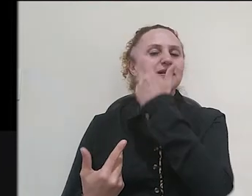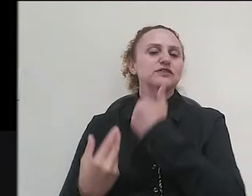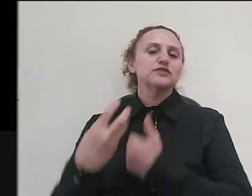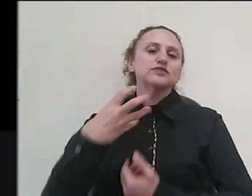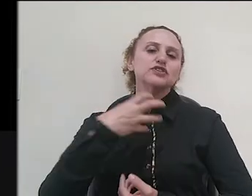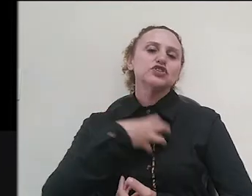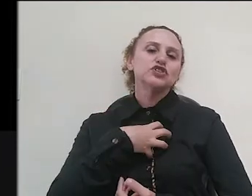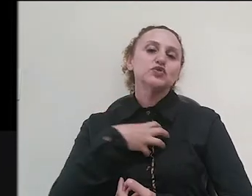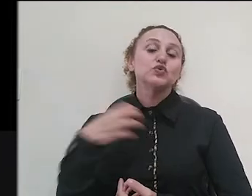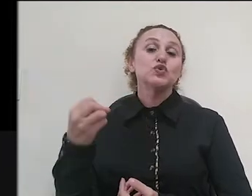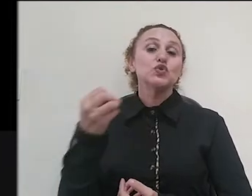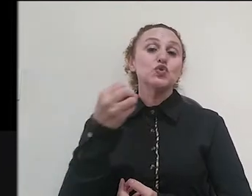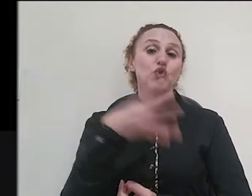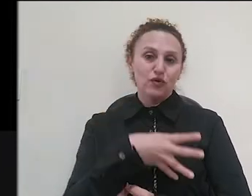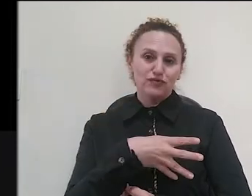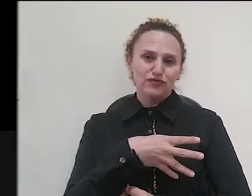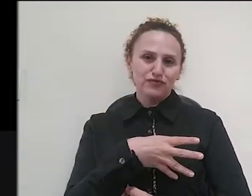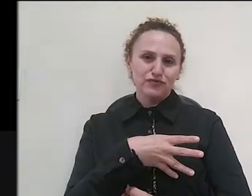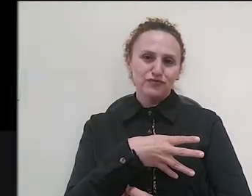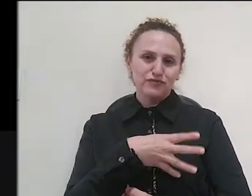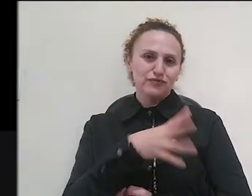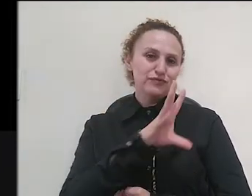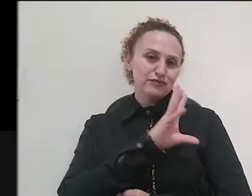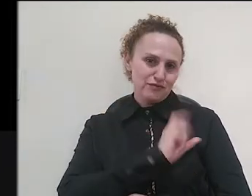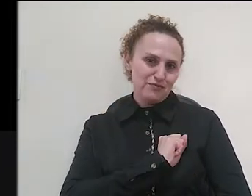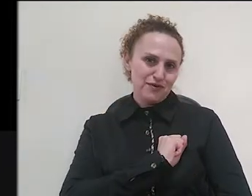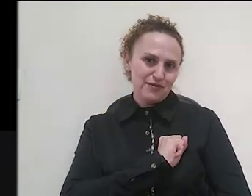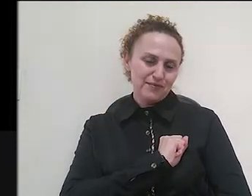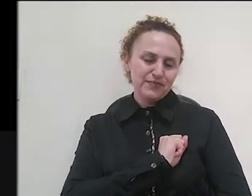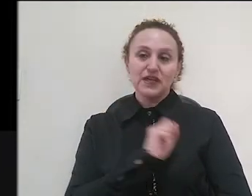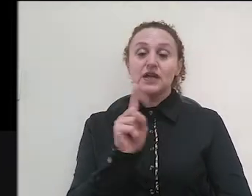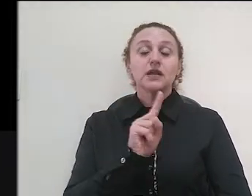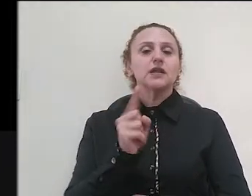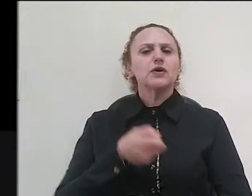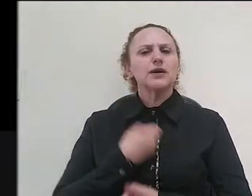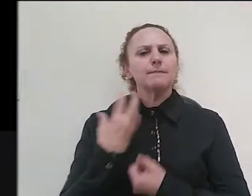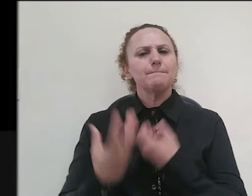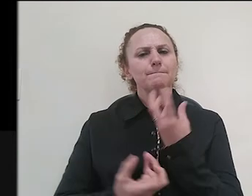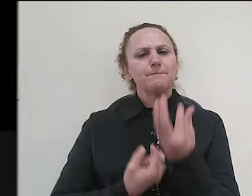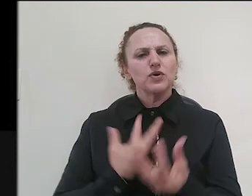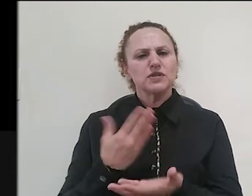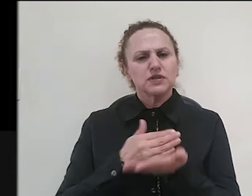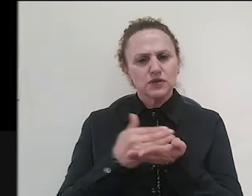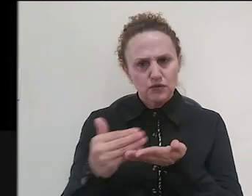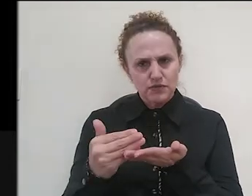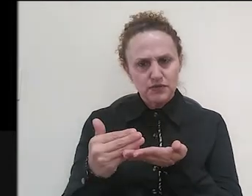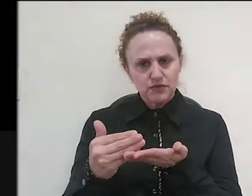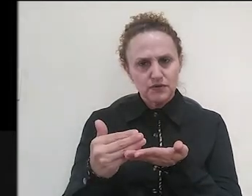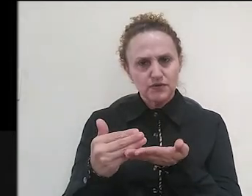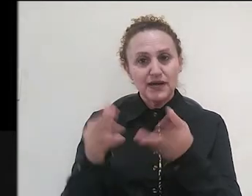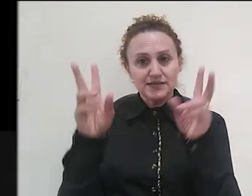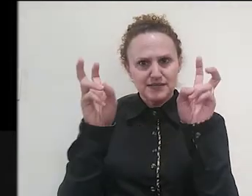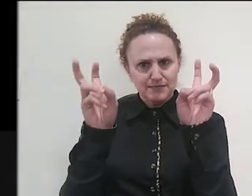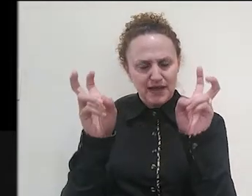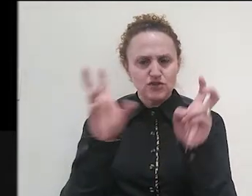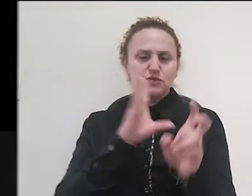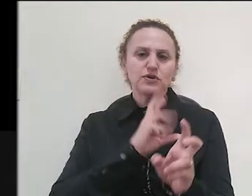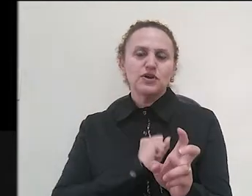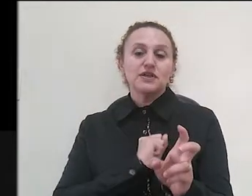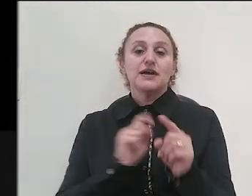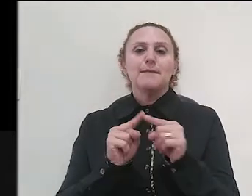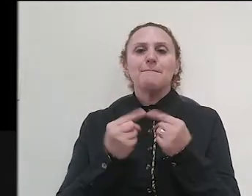sentido ao amor na literatura. Então, isso é importante destacar. Não foi a poesia cavalheiresca que deu início à temática amorosa, mas ela lhe deu